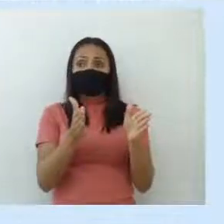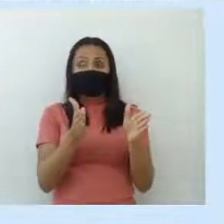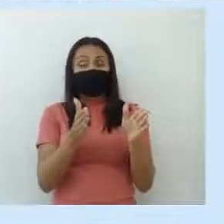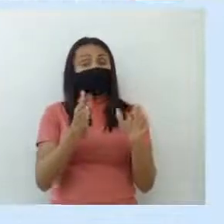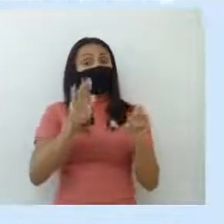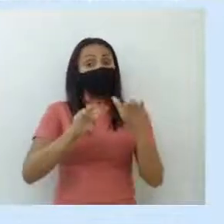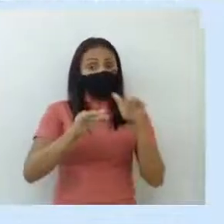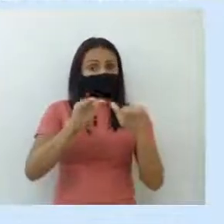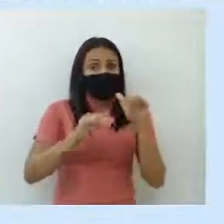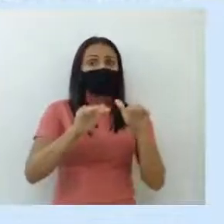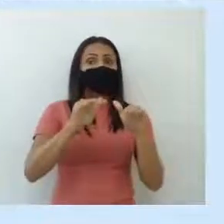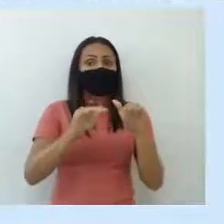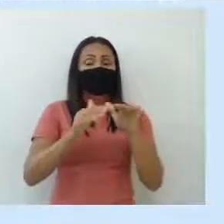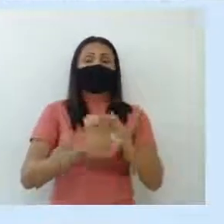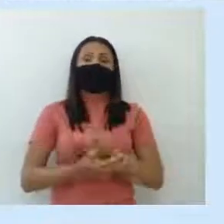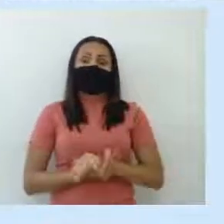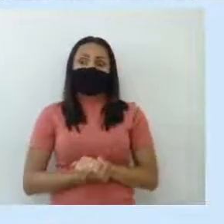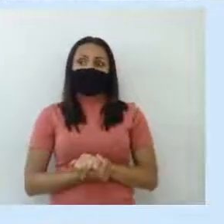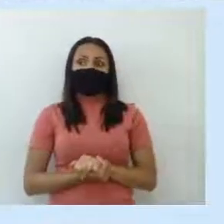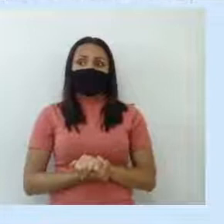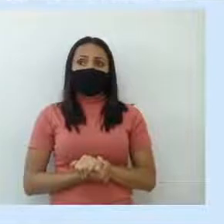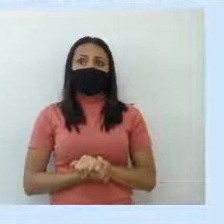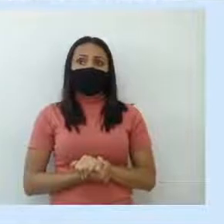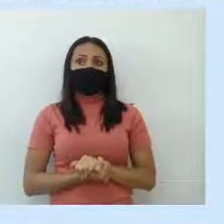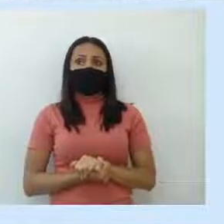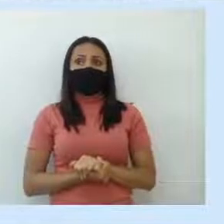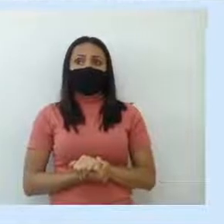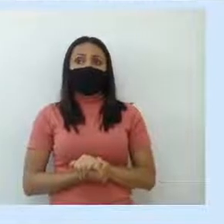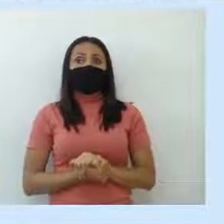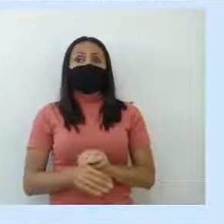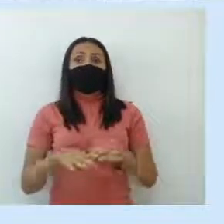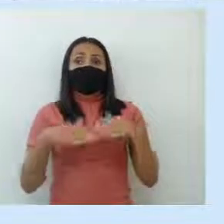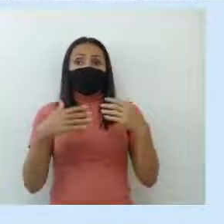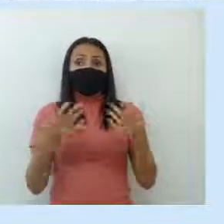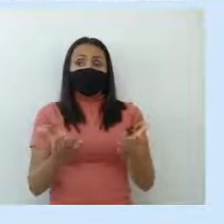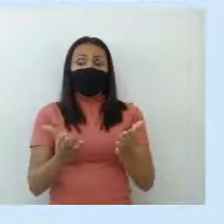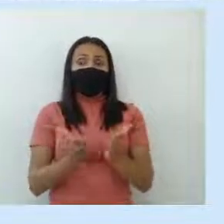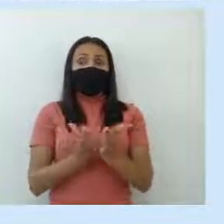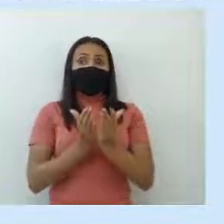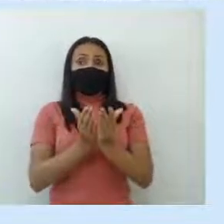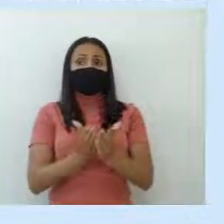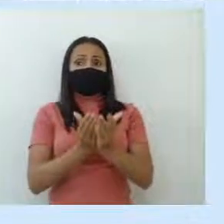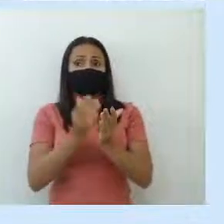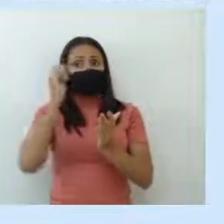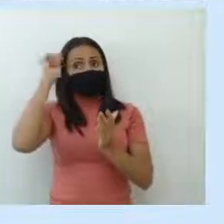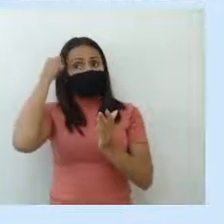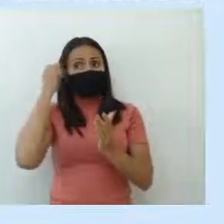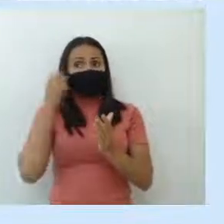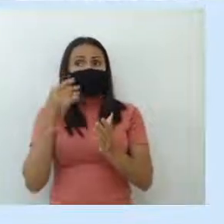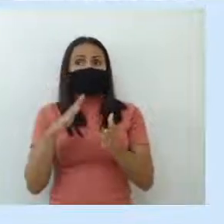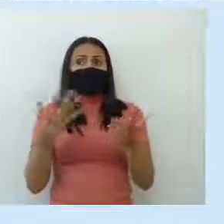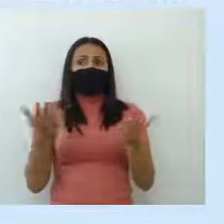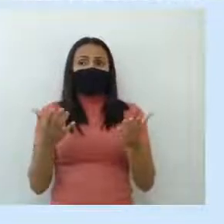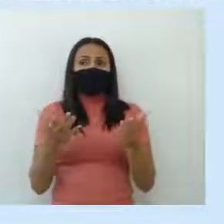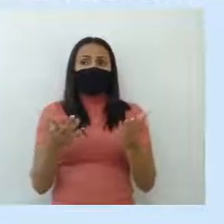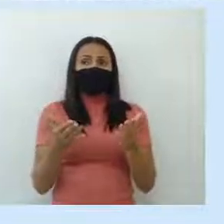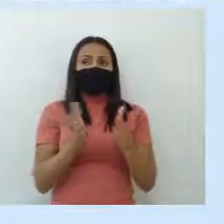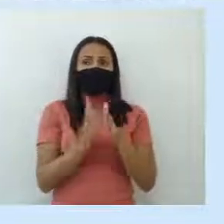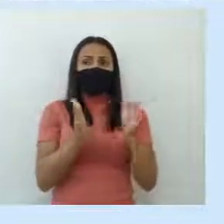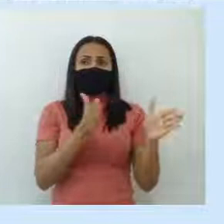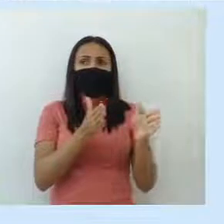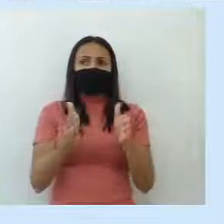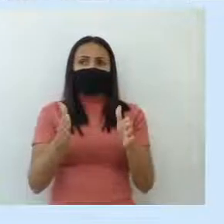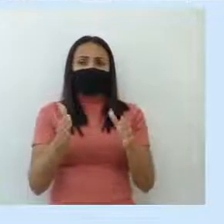do desenvolvimento tecnológico da época. Então, o tráfico do Atlântico de escravos durou durou